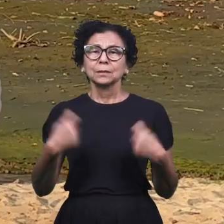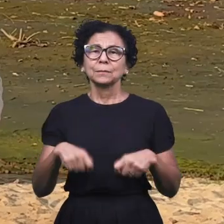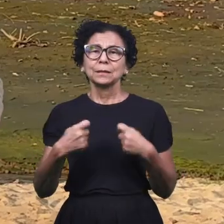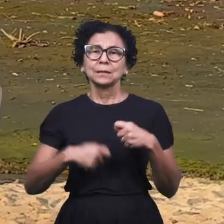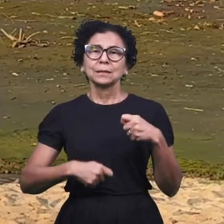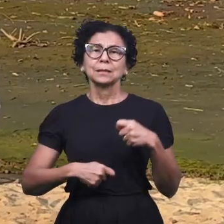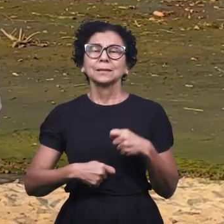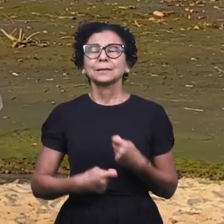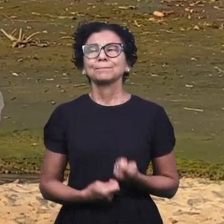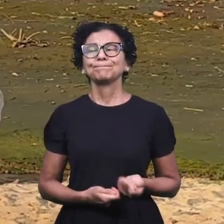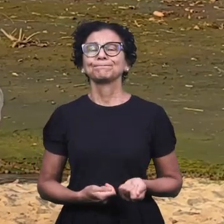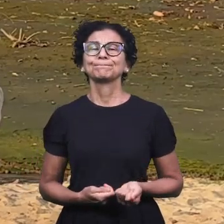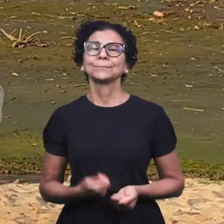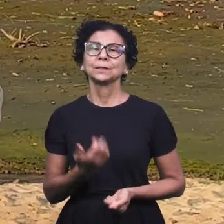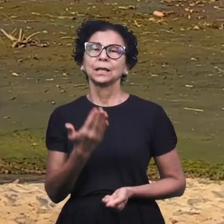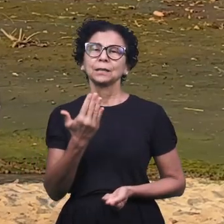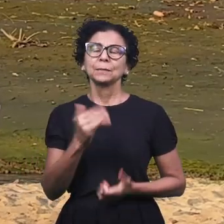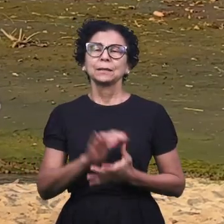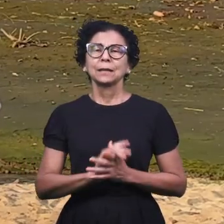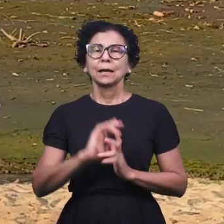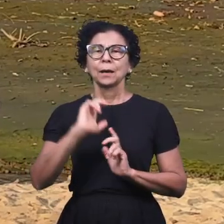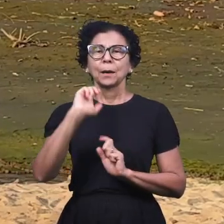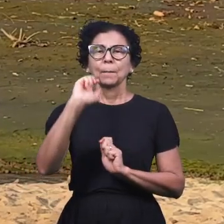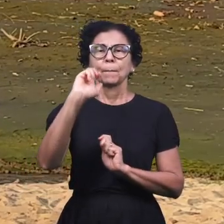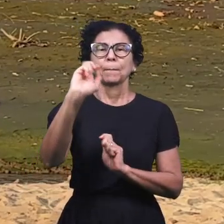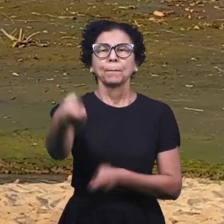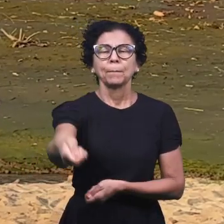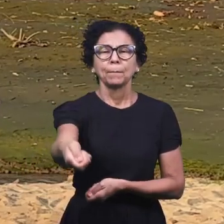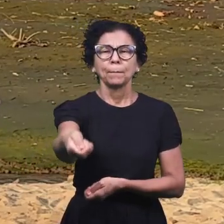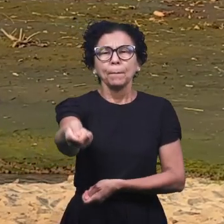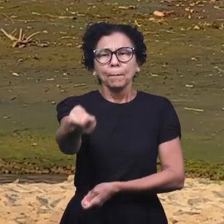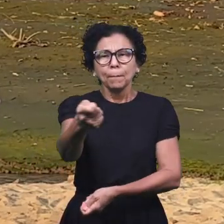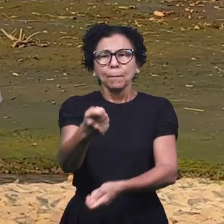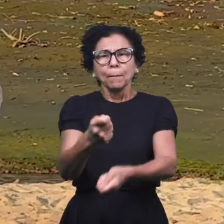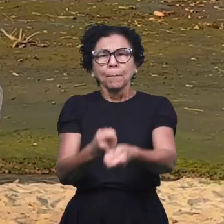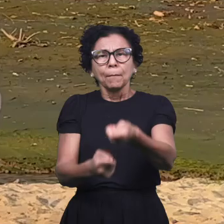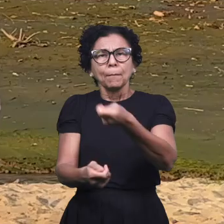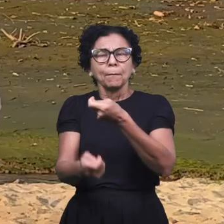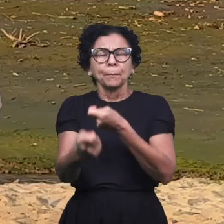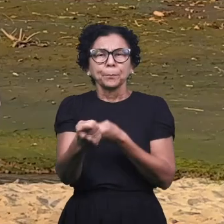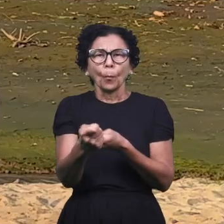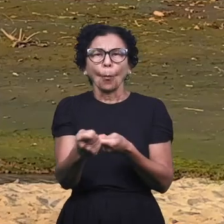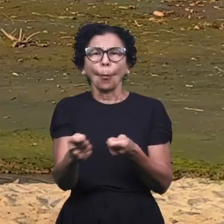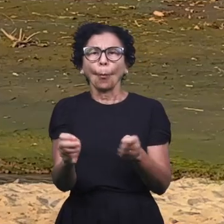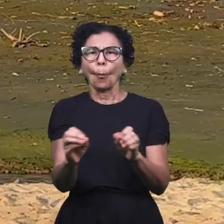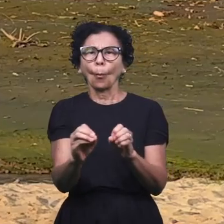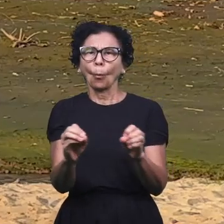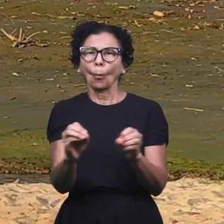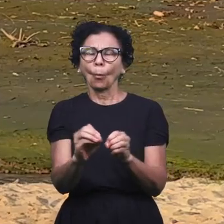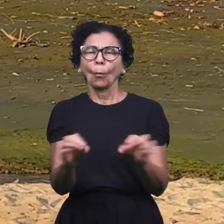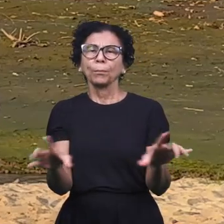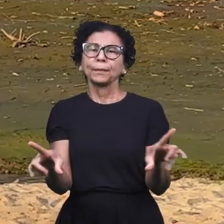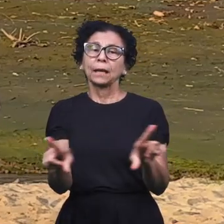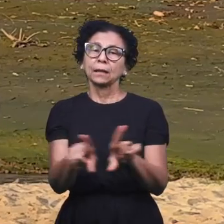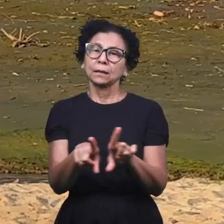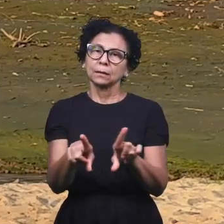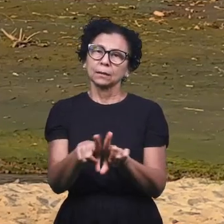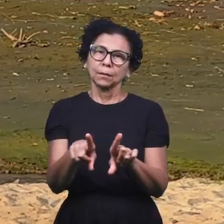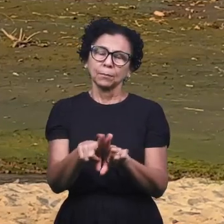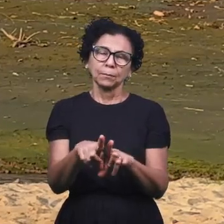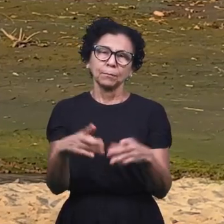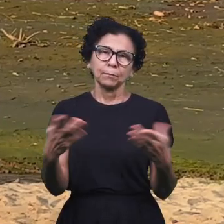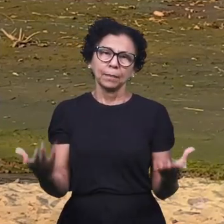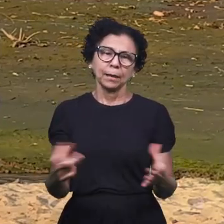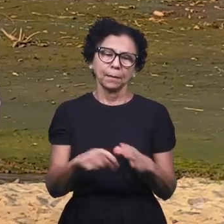elas ficam praticamente sem o seu alimento, não é? O outro problema que tem também é nos cultivos,